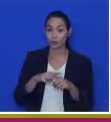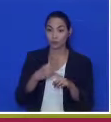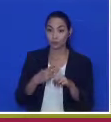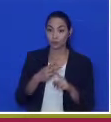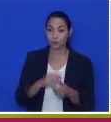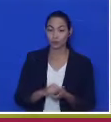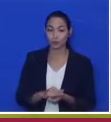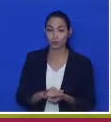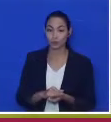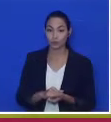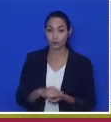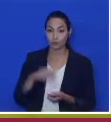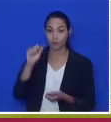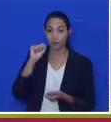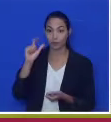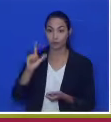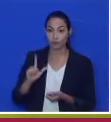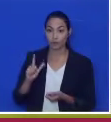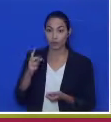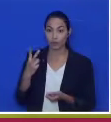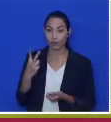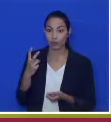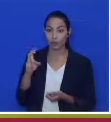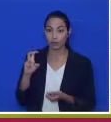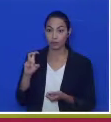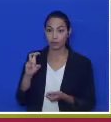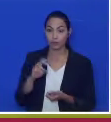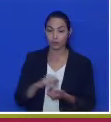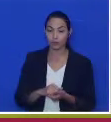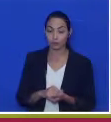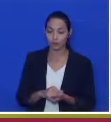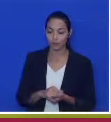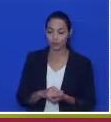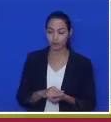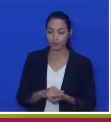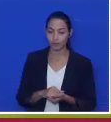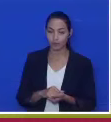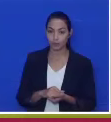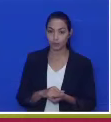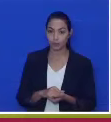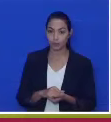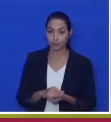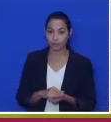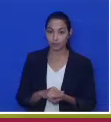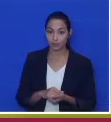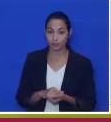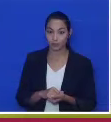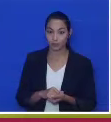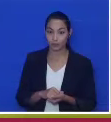sorteio da dupla Sena. Bola azul número 25. Azul 25.